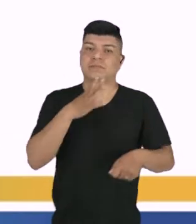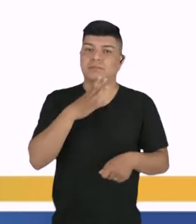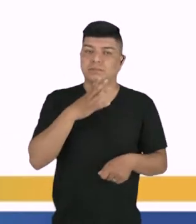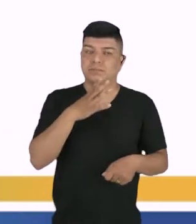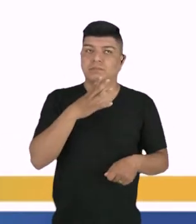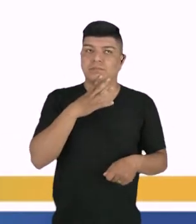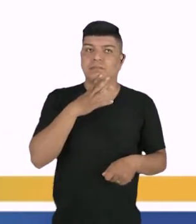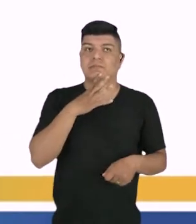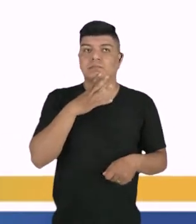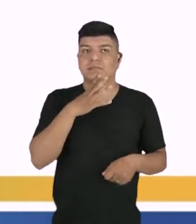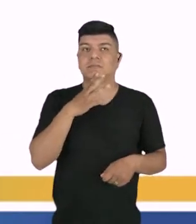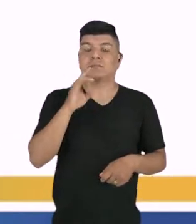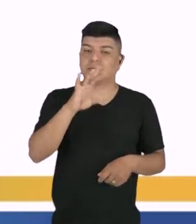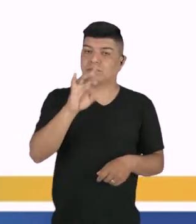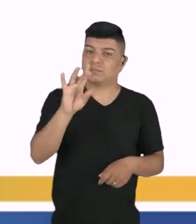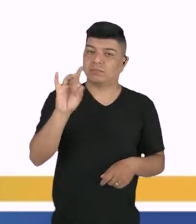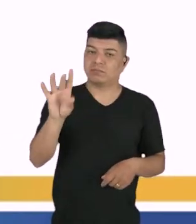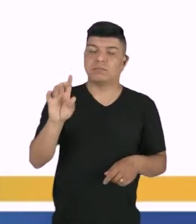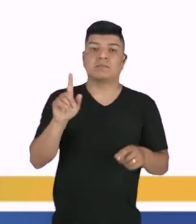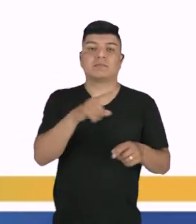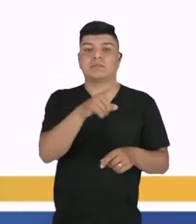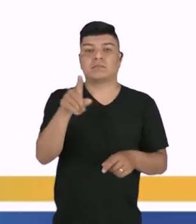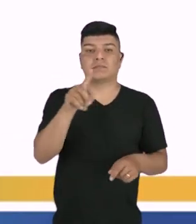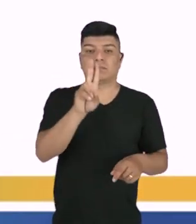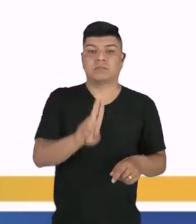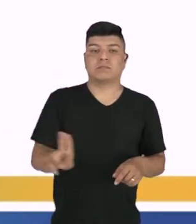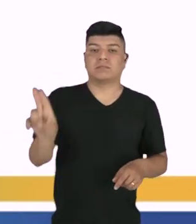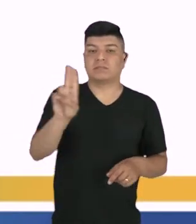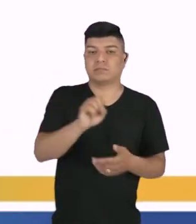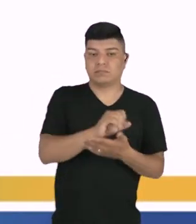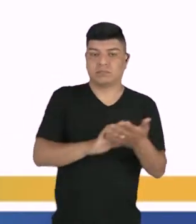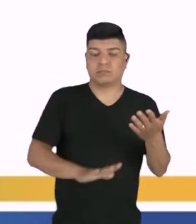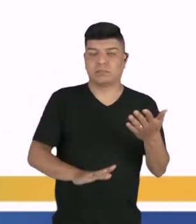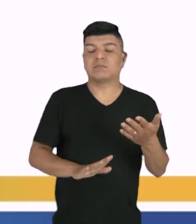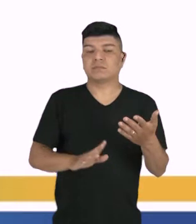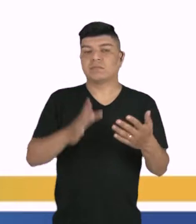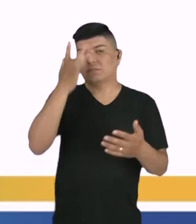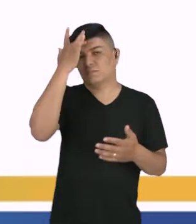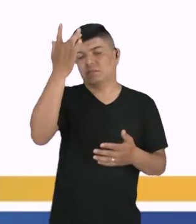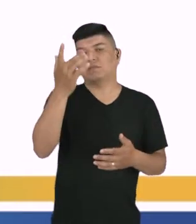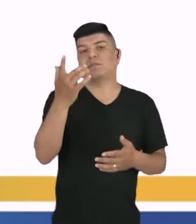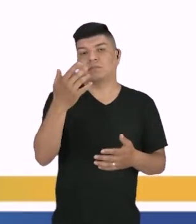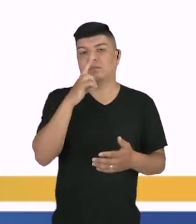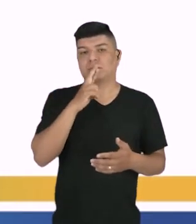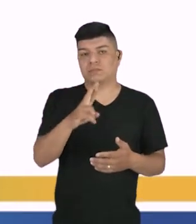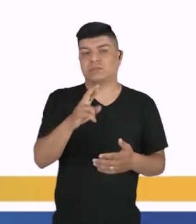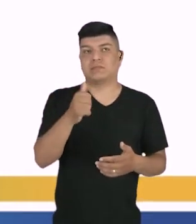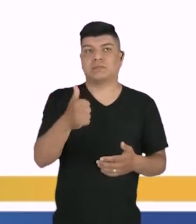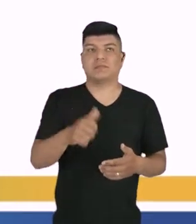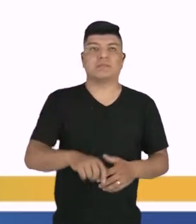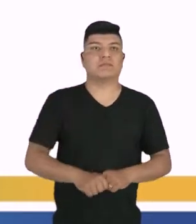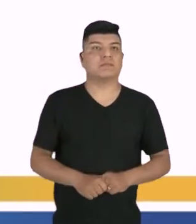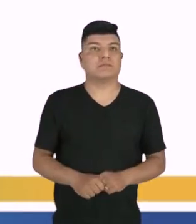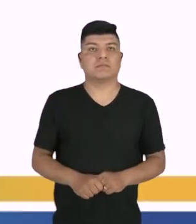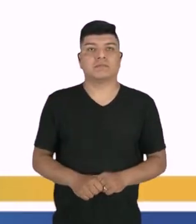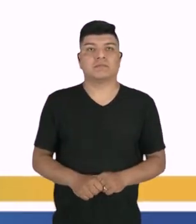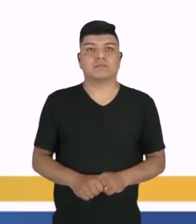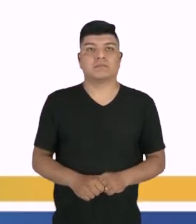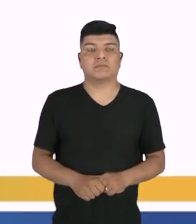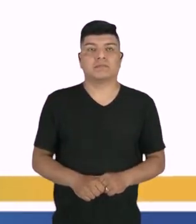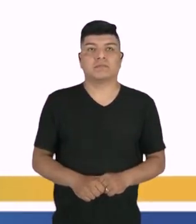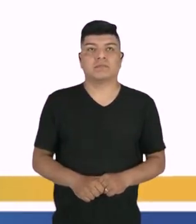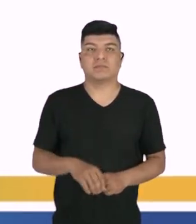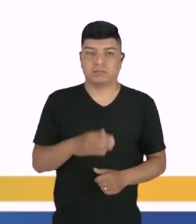conhecimento delas, para você aplicar em situações, problemas e ter facilidade na resolução. Vamos